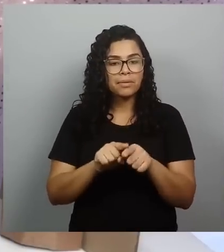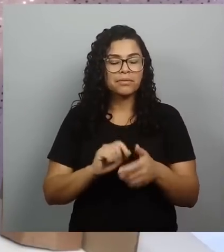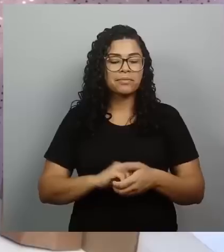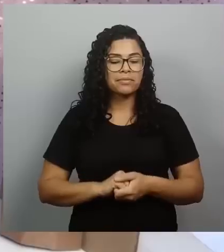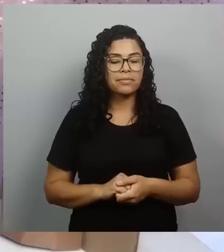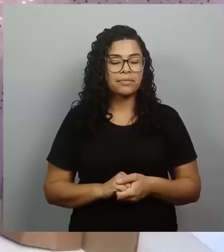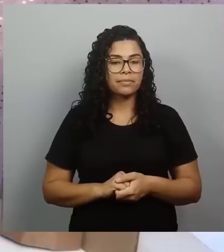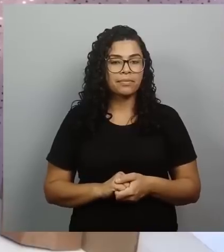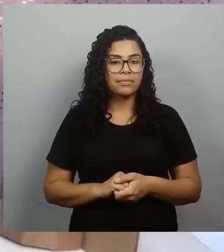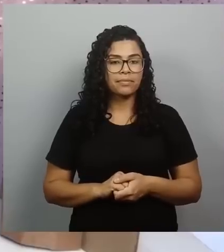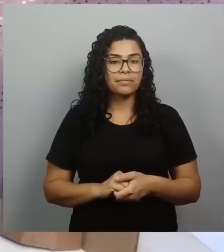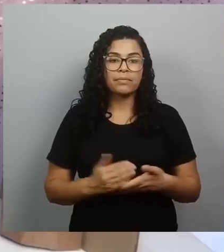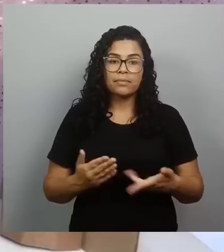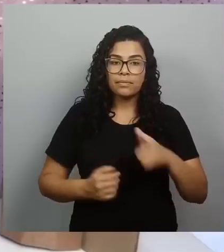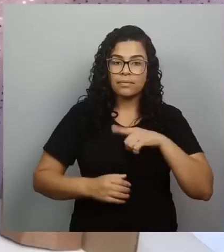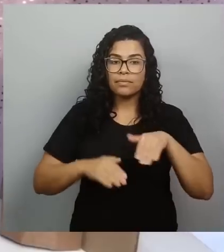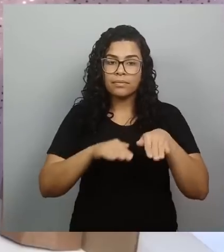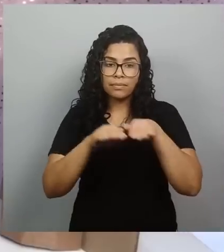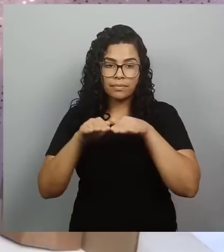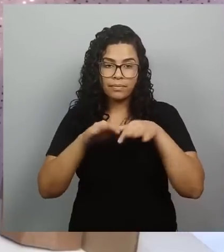ele tenha um padrão.